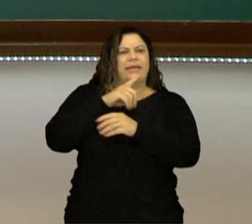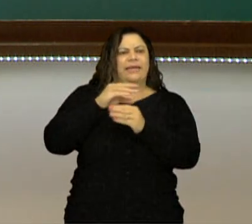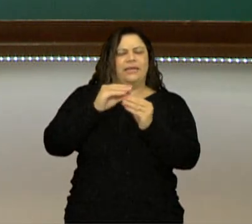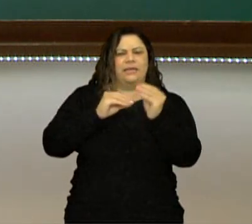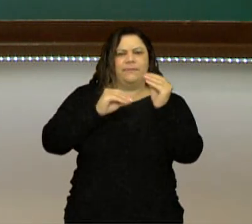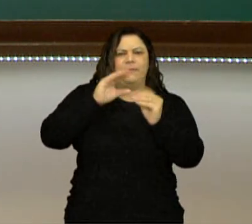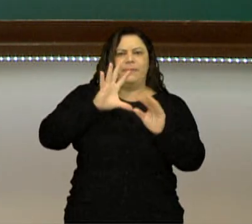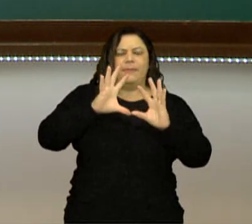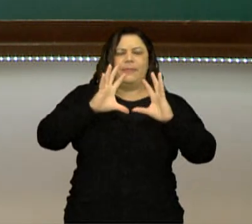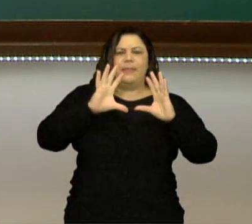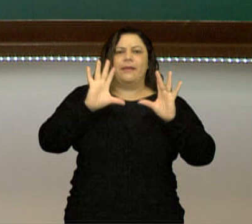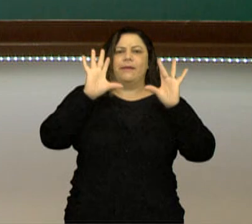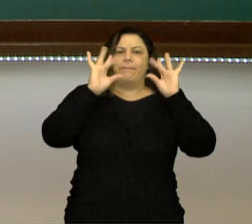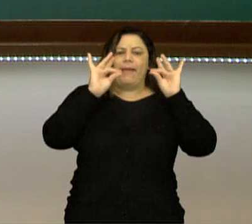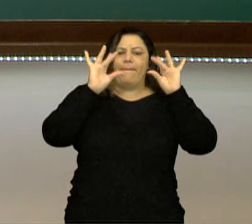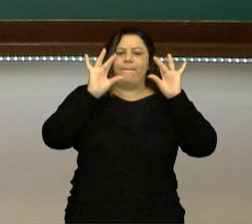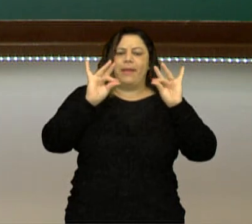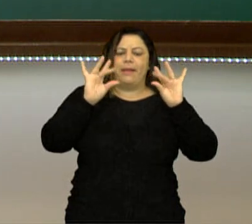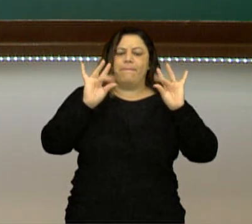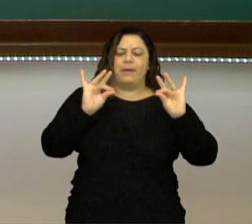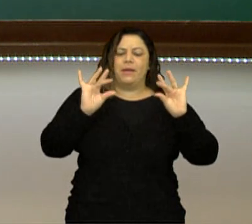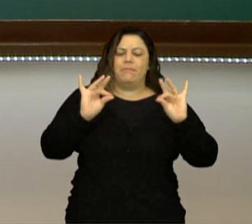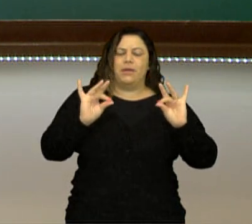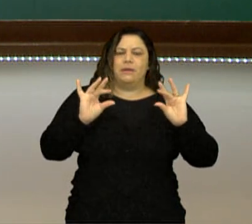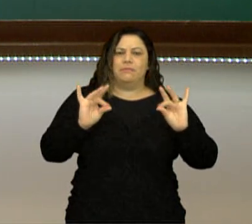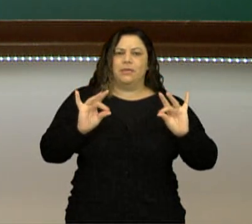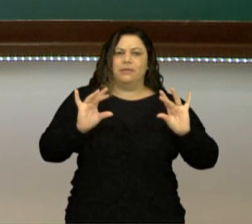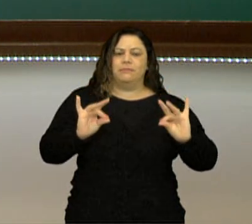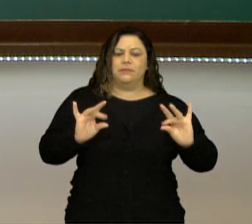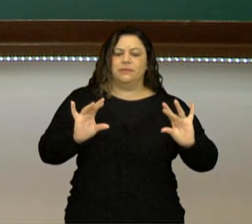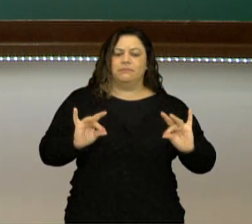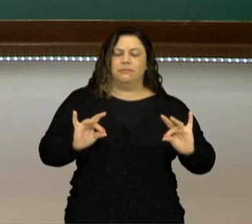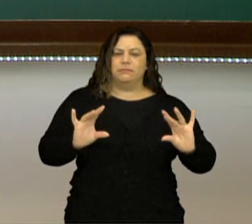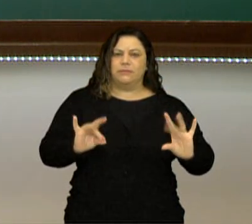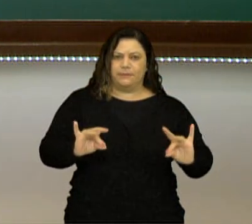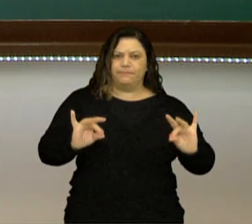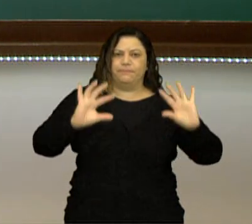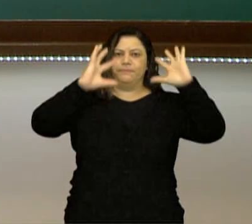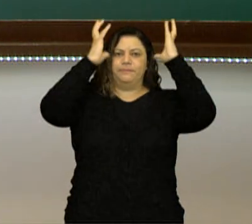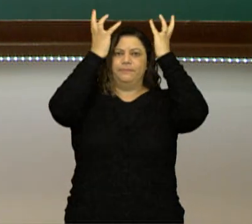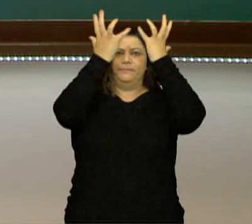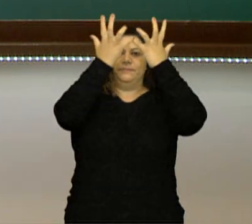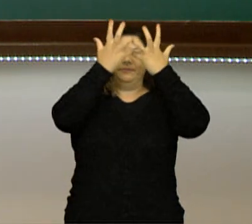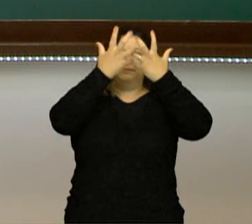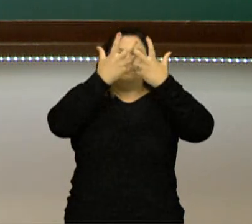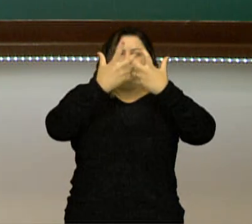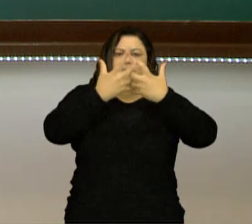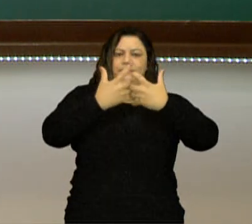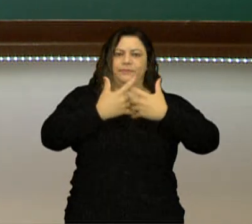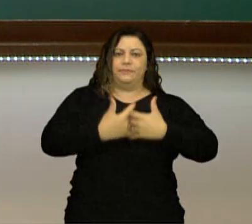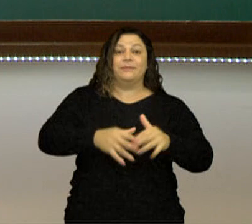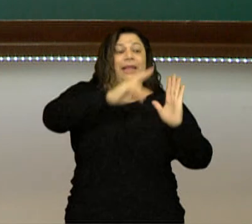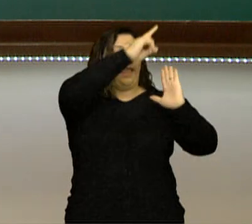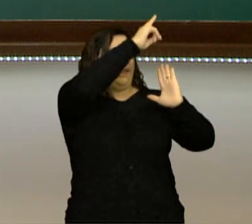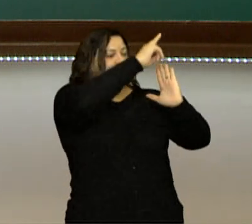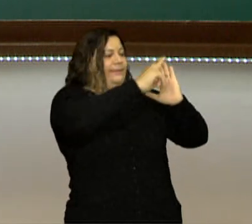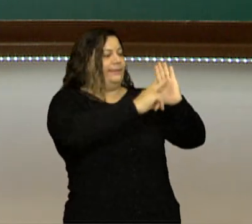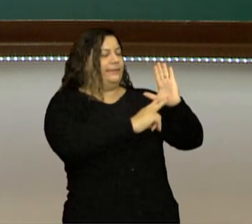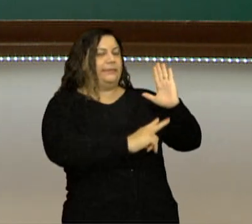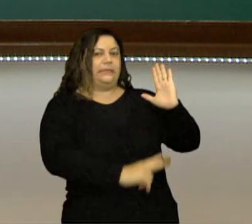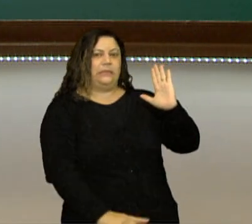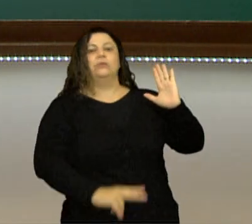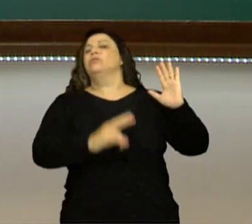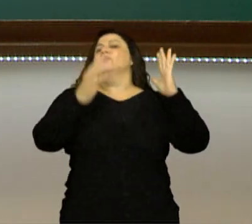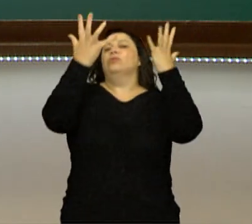se ligando, tá? Nela. E a partir do momento que ele vai sendo lido, ele vai sendo destacado,